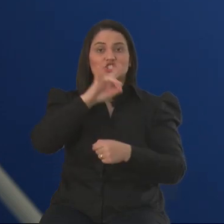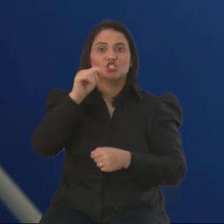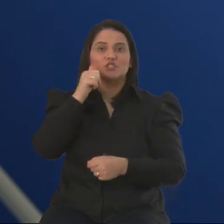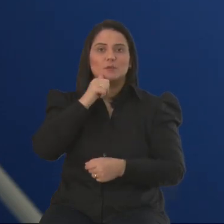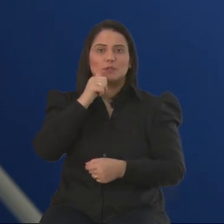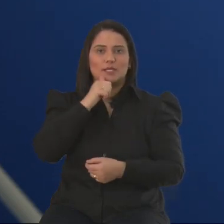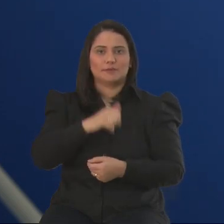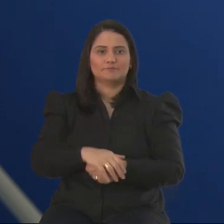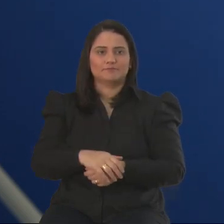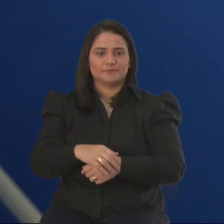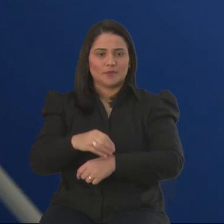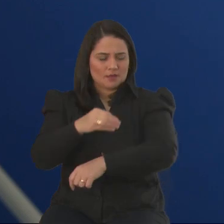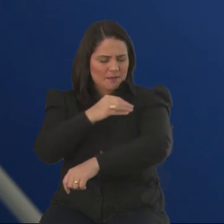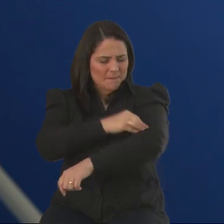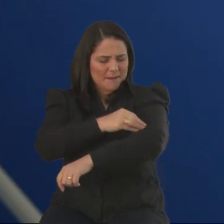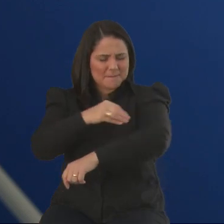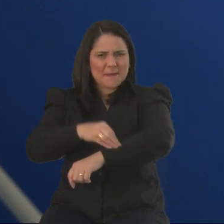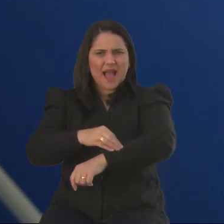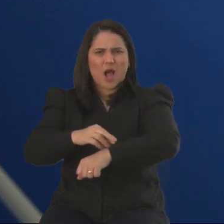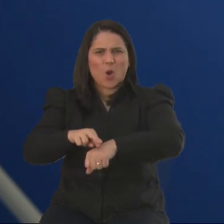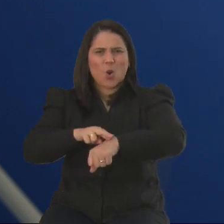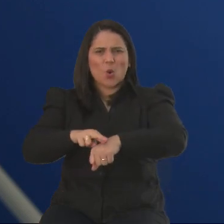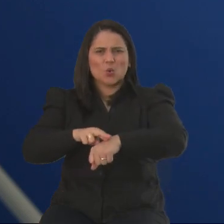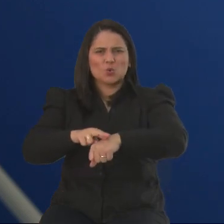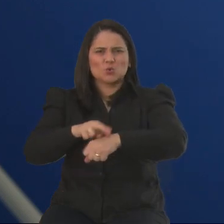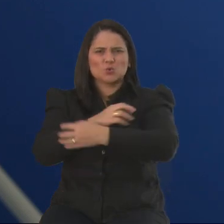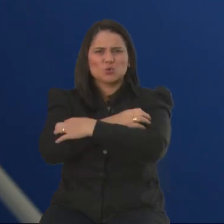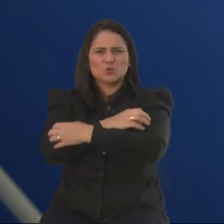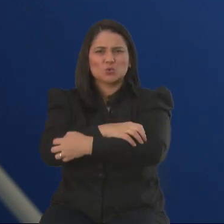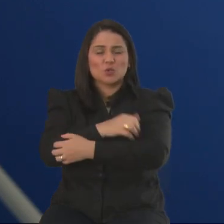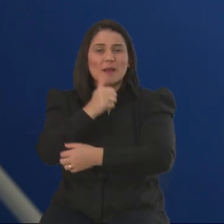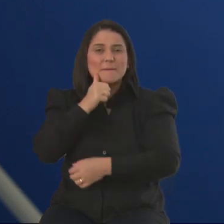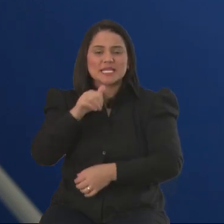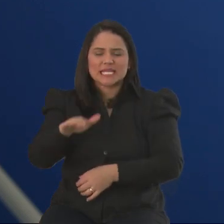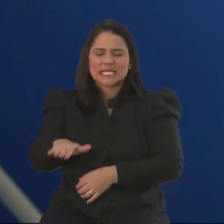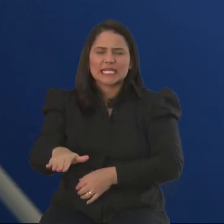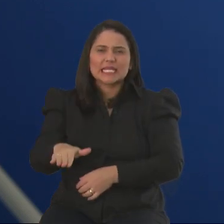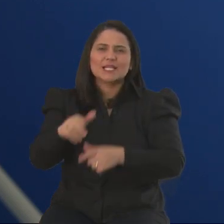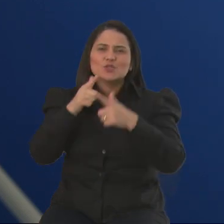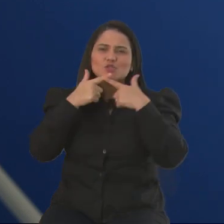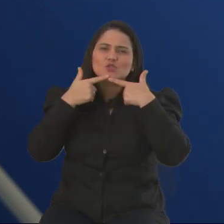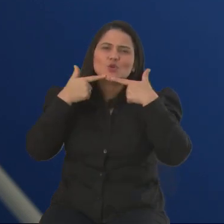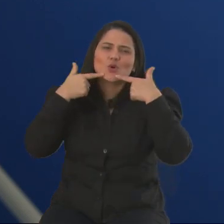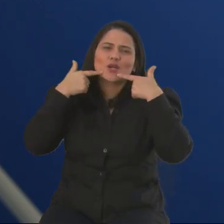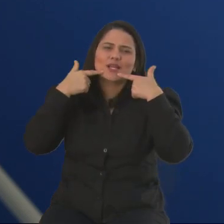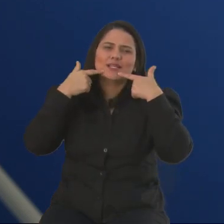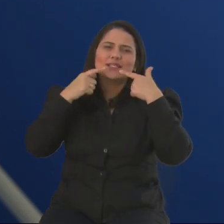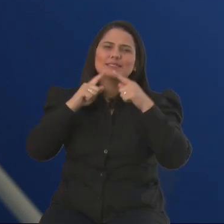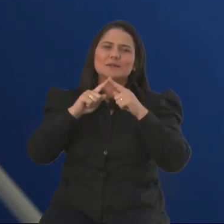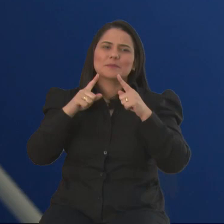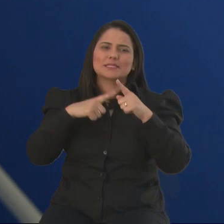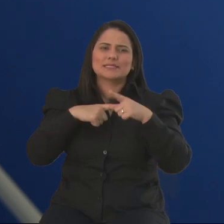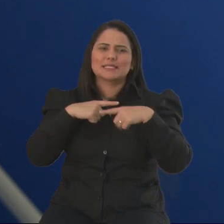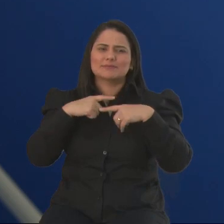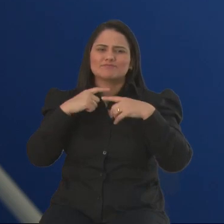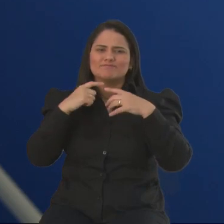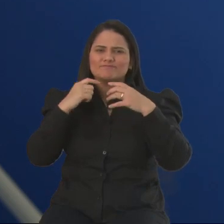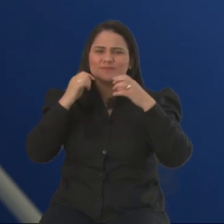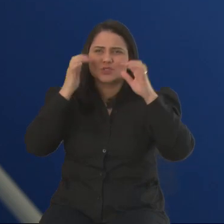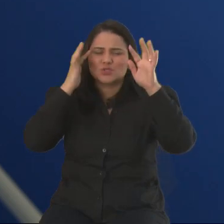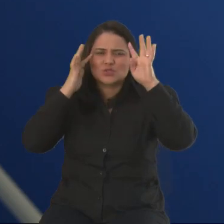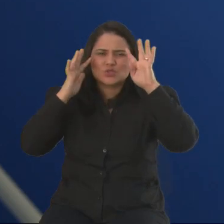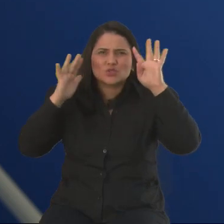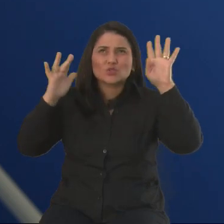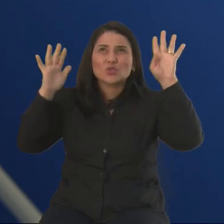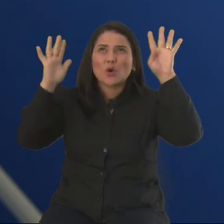Hematomas. Em seu sorriso de menina, uma miríade de sonhos estrelados. Queria ser grande, queria ser